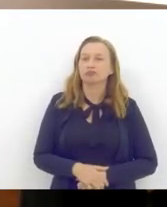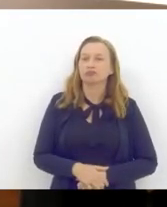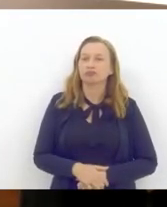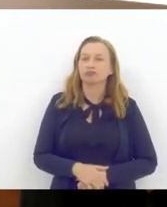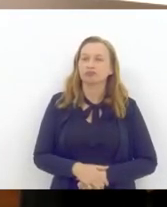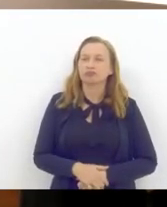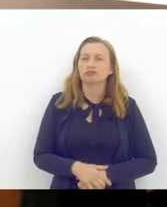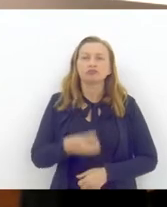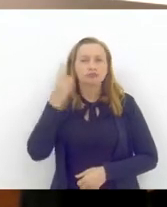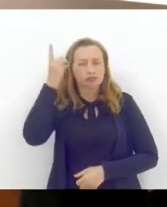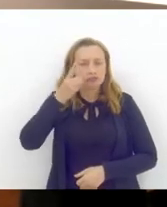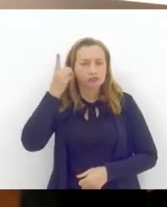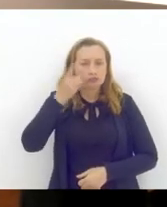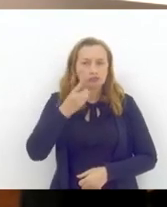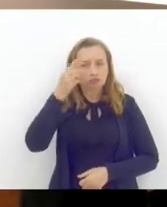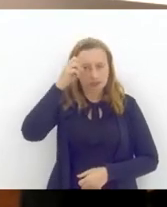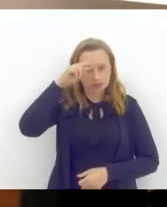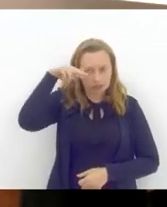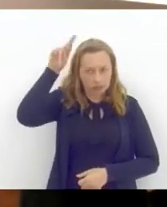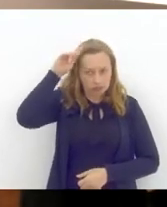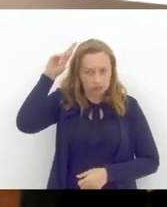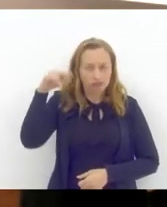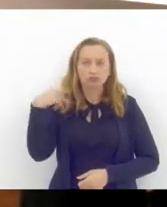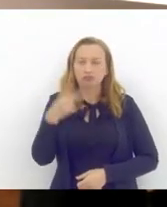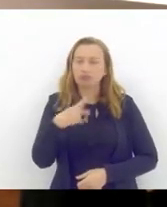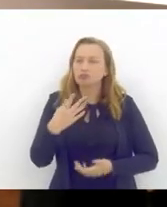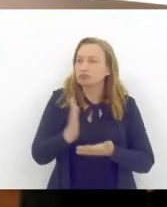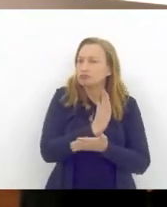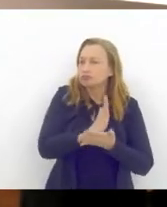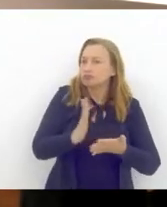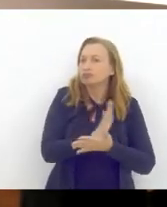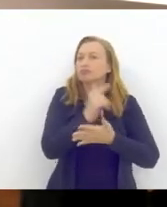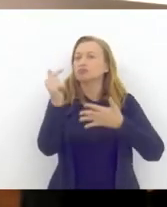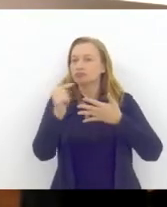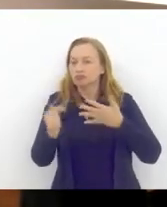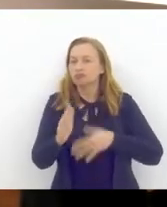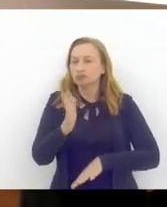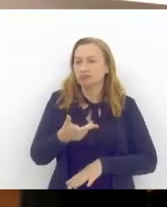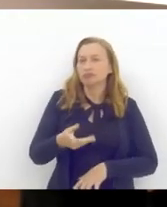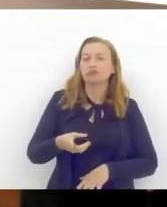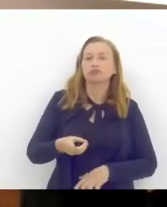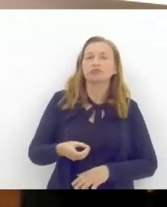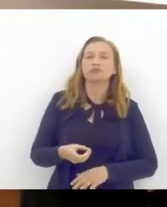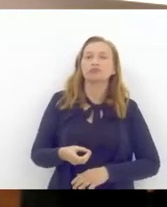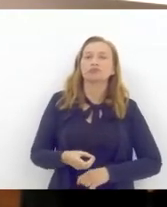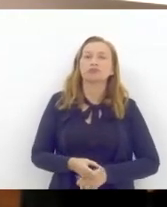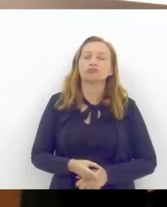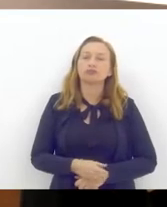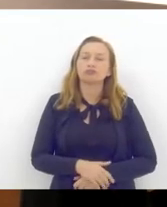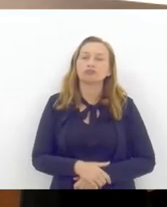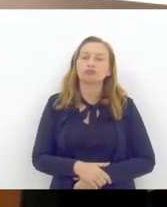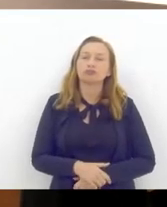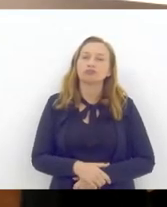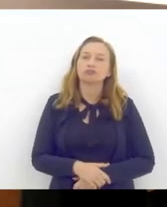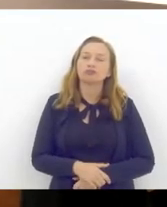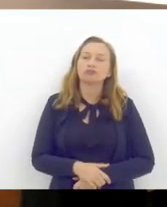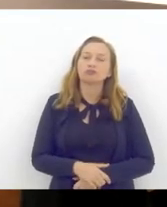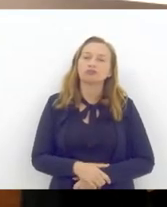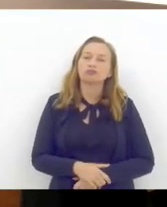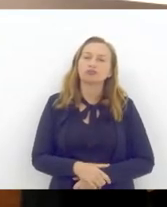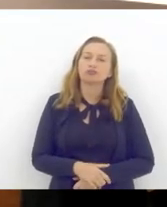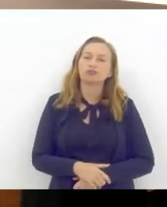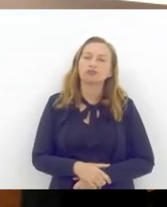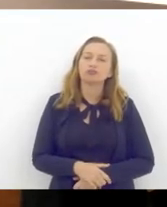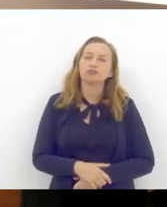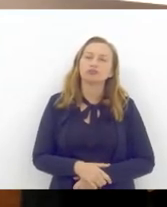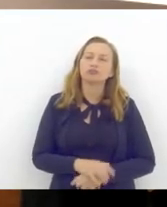O deputado Renan falou de alguns deles, deputado barra secretário Renan falou de alguns deles. Eu